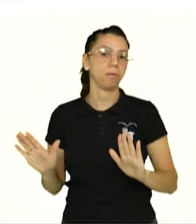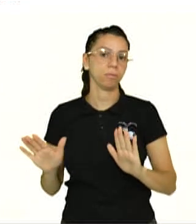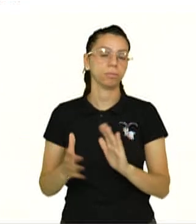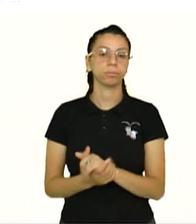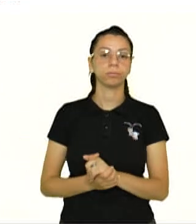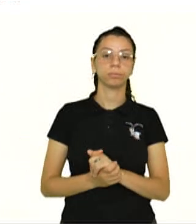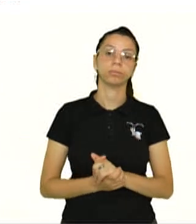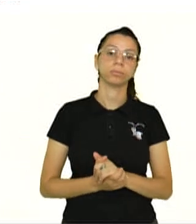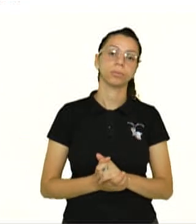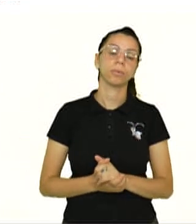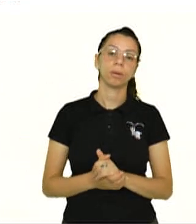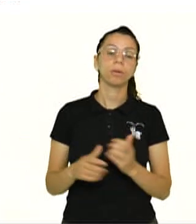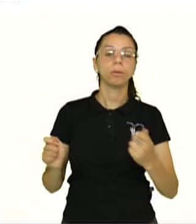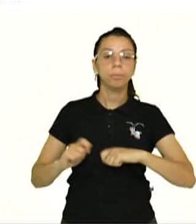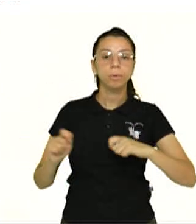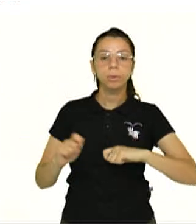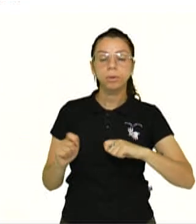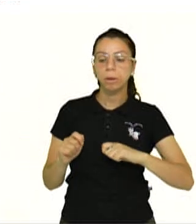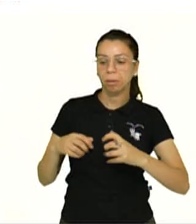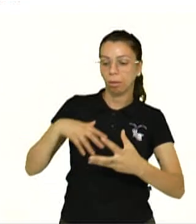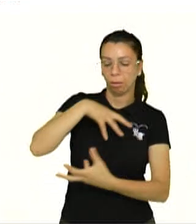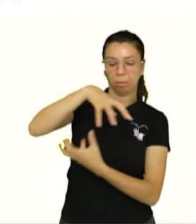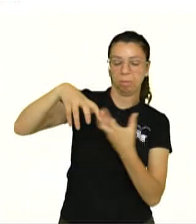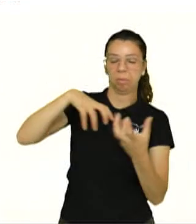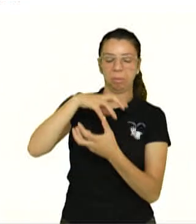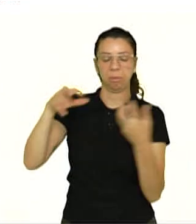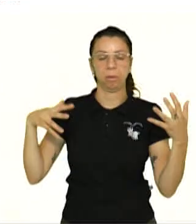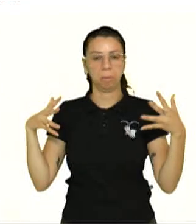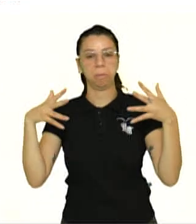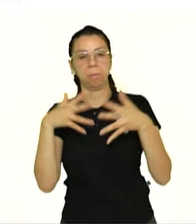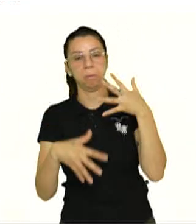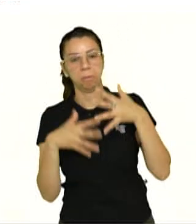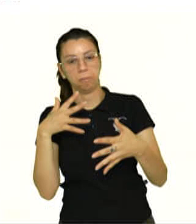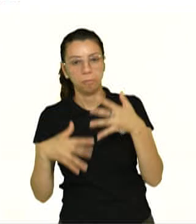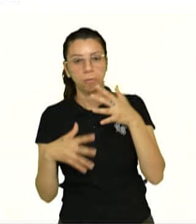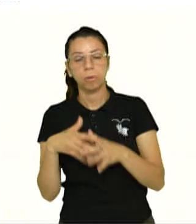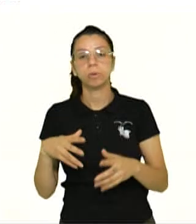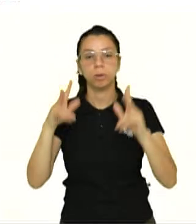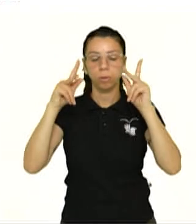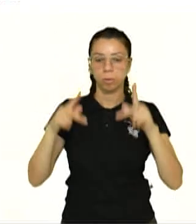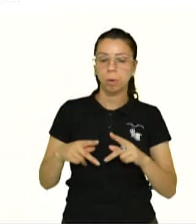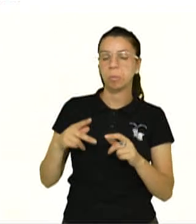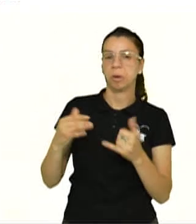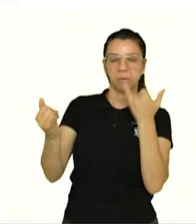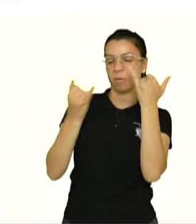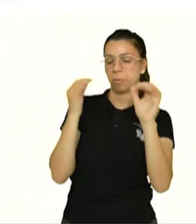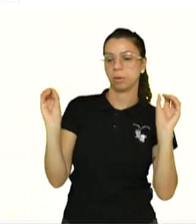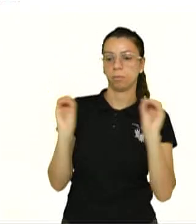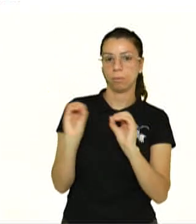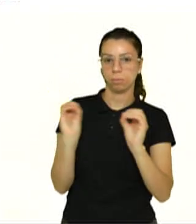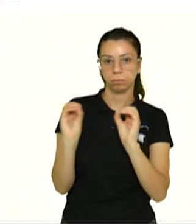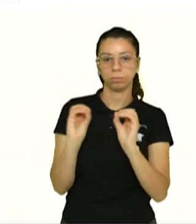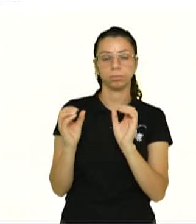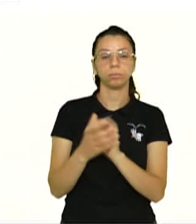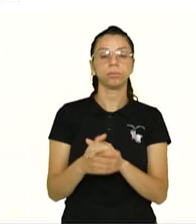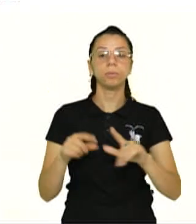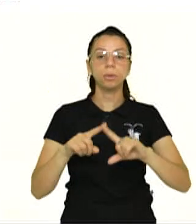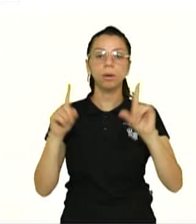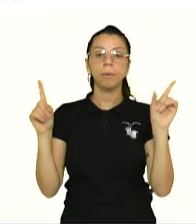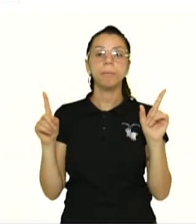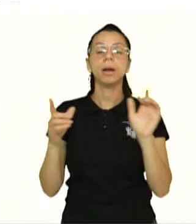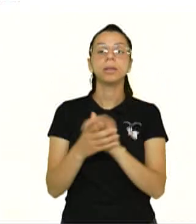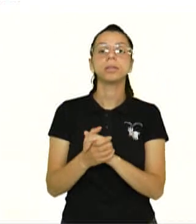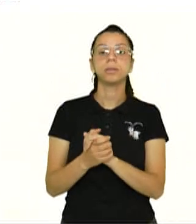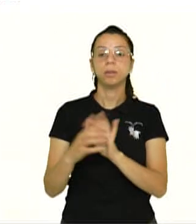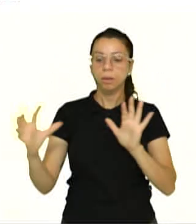e presta-se mais a confundir os homens que a informá-los. Mas quando a experiência proceder de acordo com leis